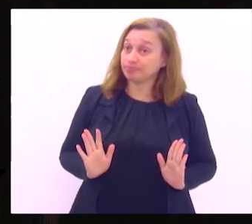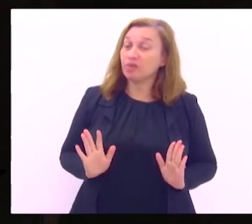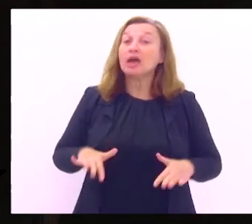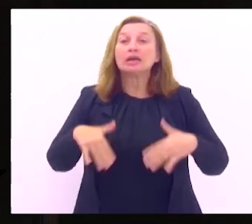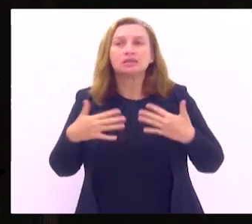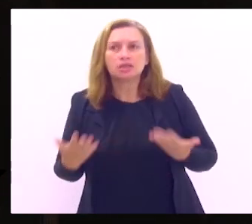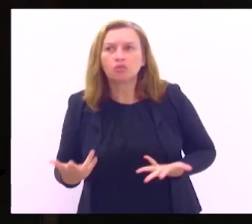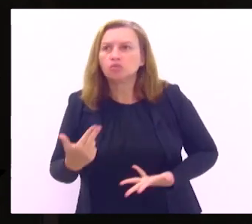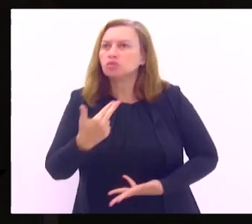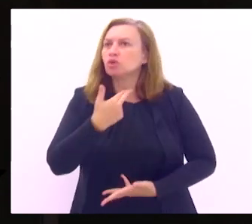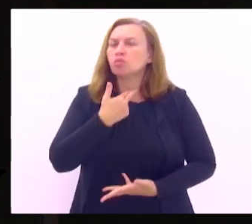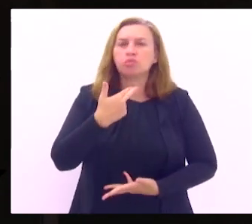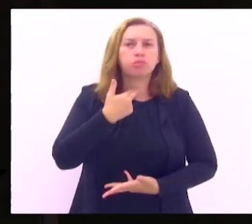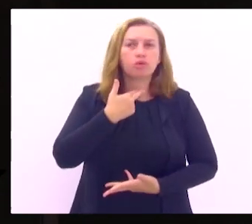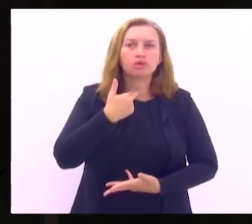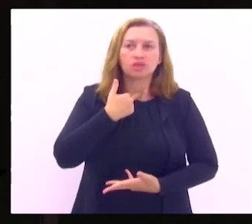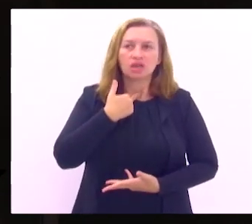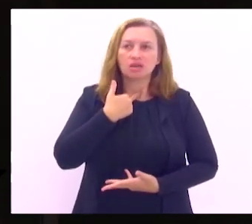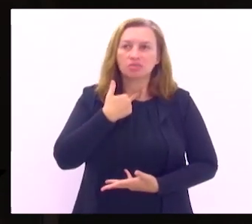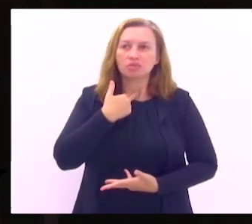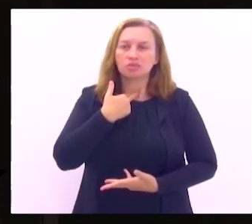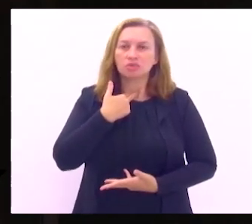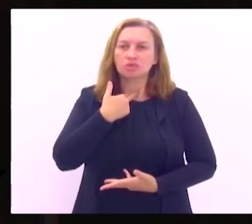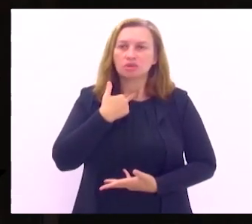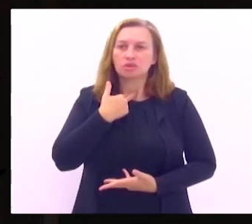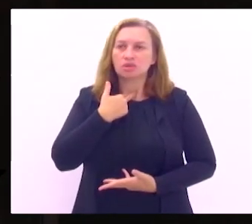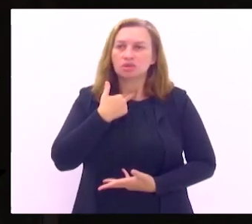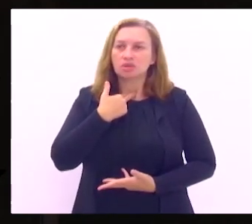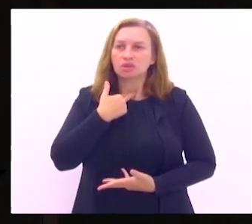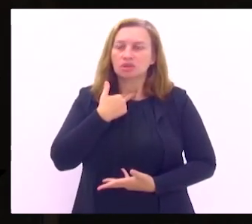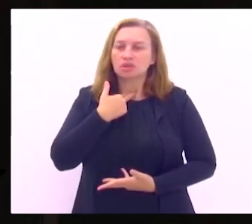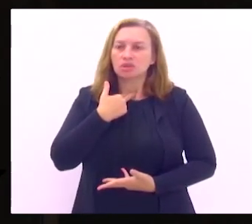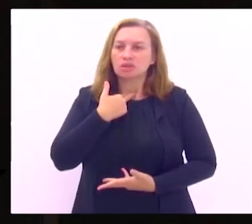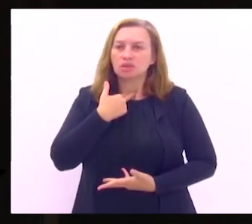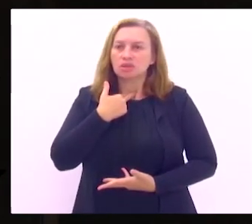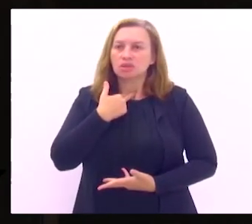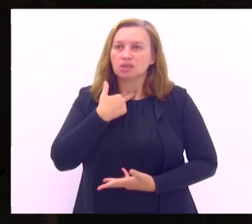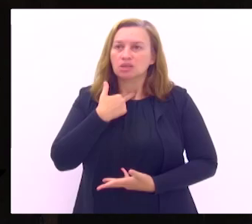Então, nós não podemos jogar nas costas das Forças Armadas